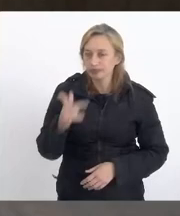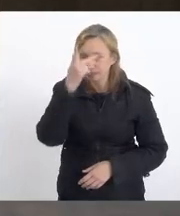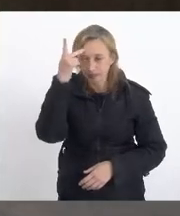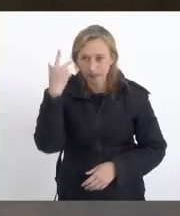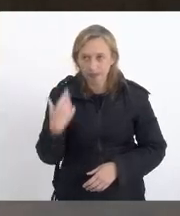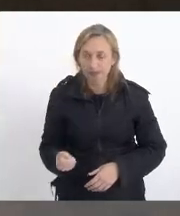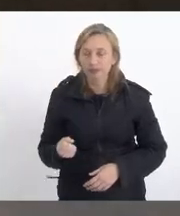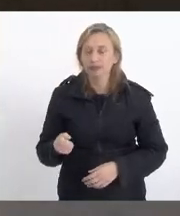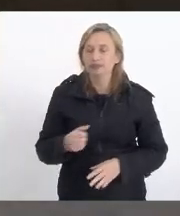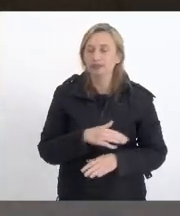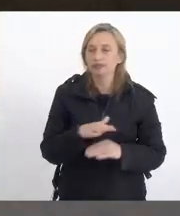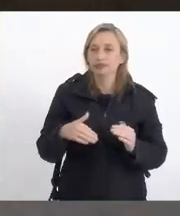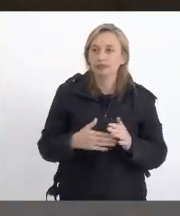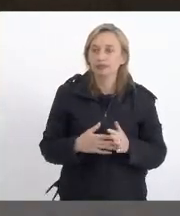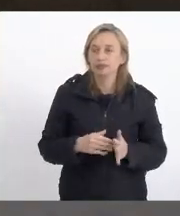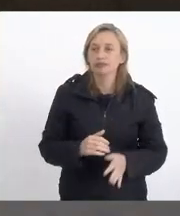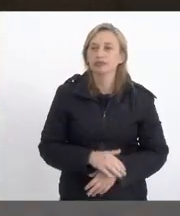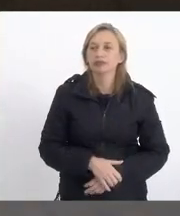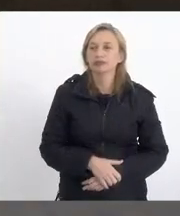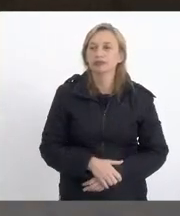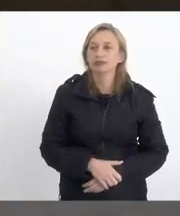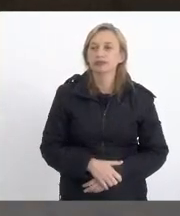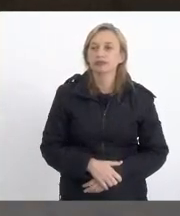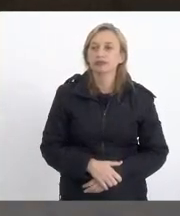autoridades presentes nesta sessão.